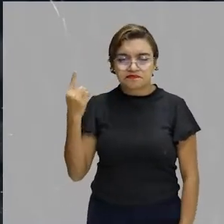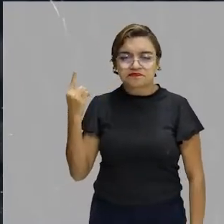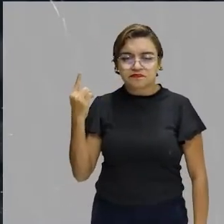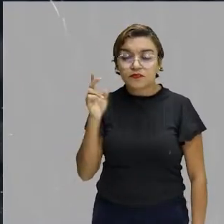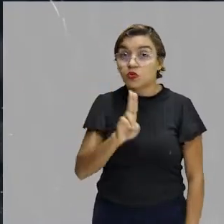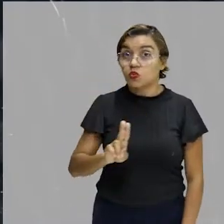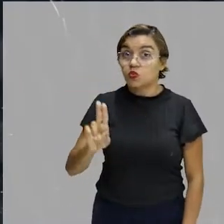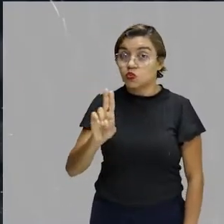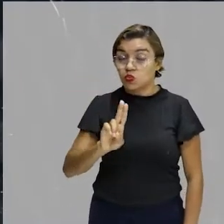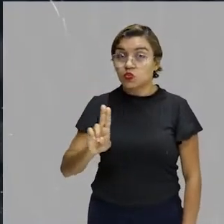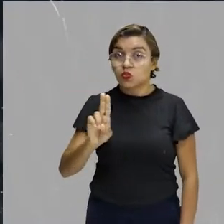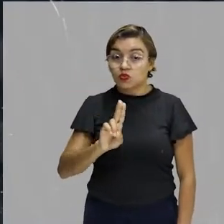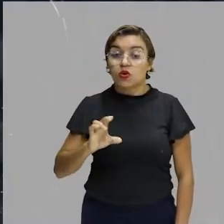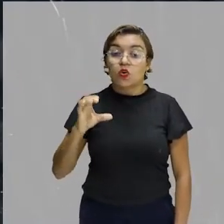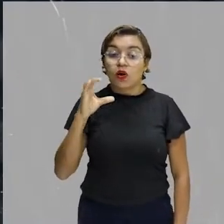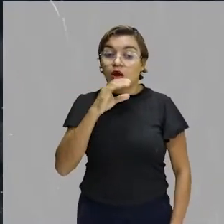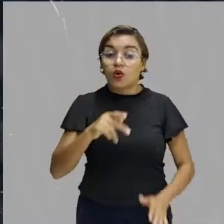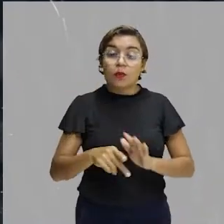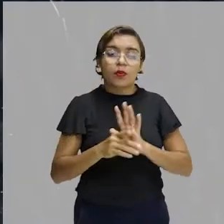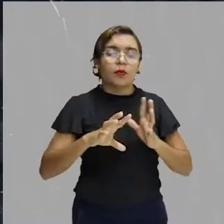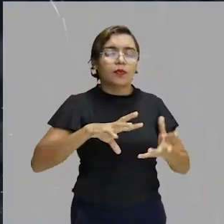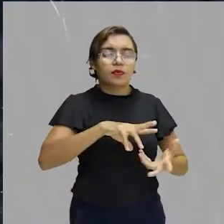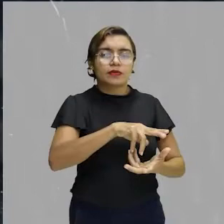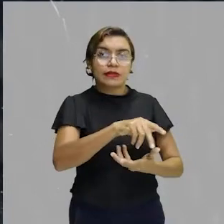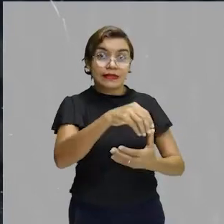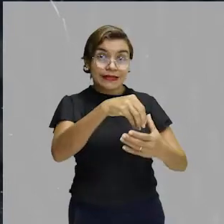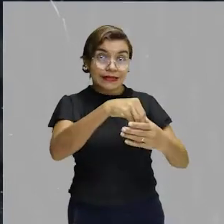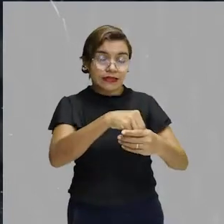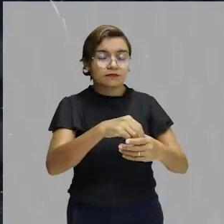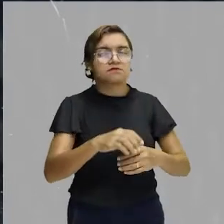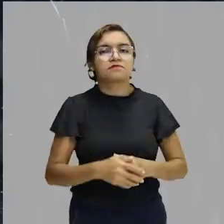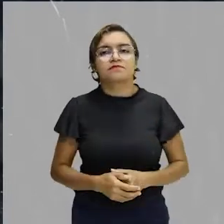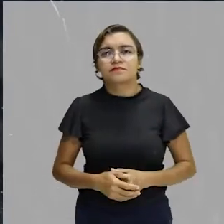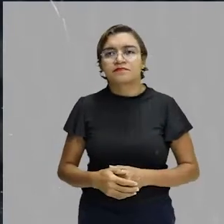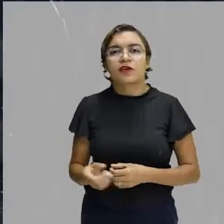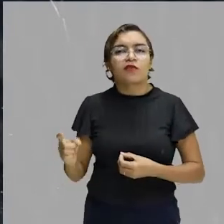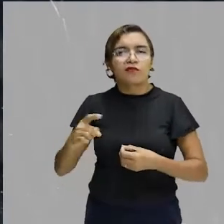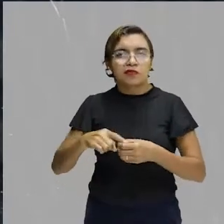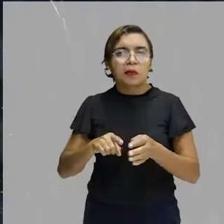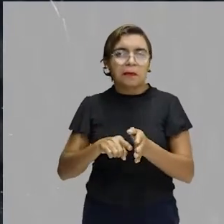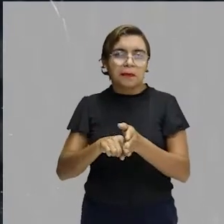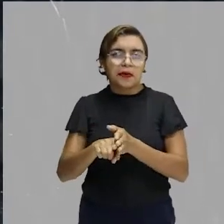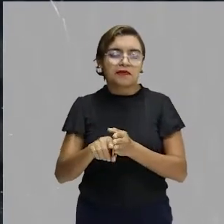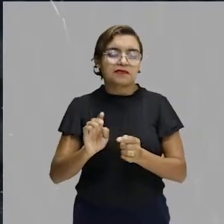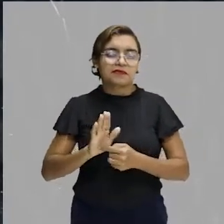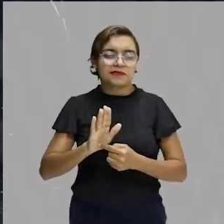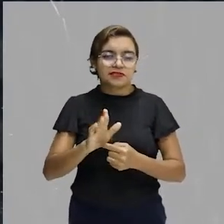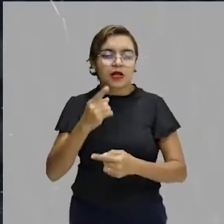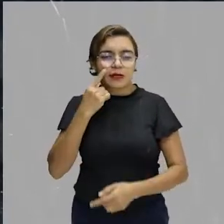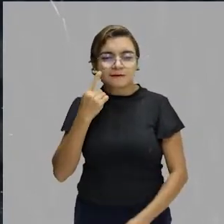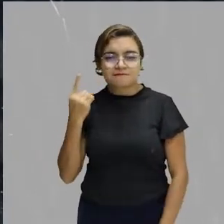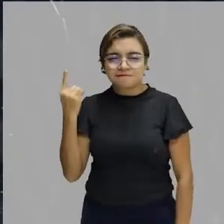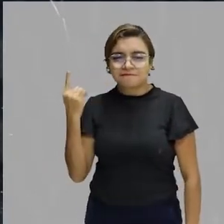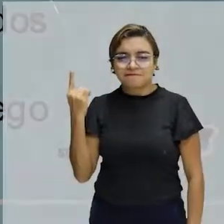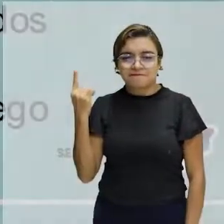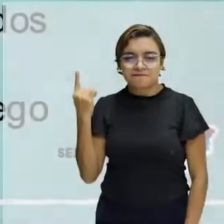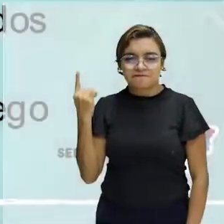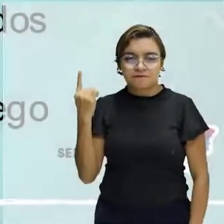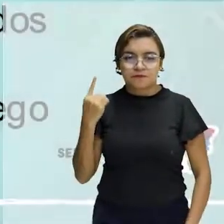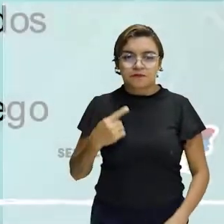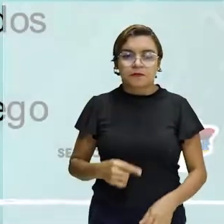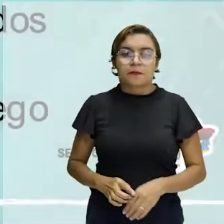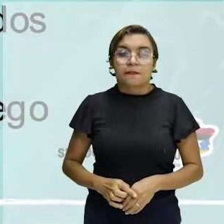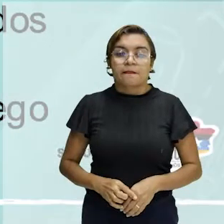utiliza o calor interno da Terra para gerar energia. Agora a gente pode voltar para a nossa questão, né? Então, vamos lá, vamos responder essa aqui. As